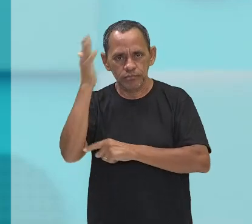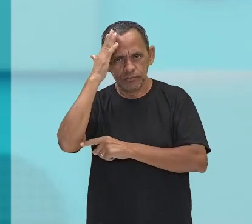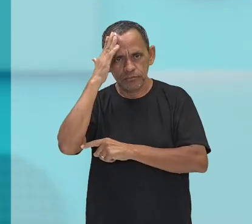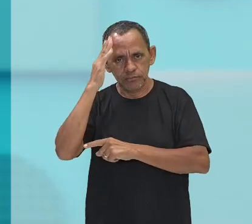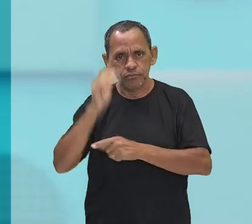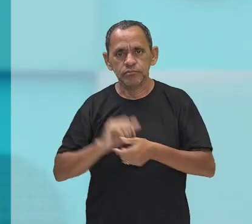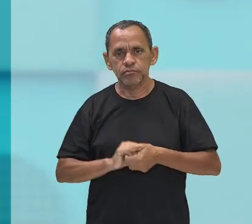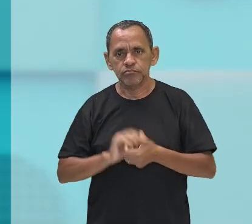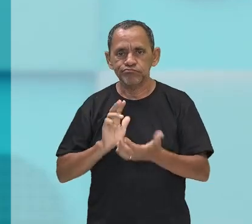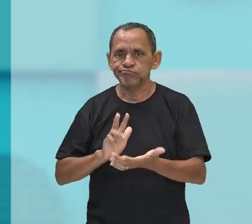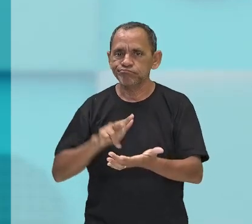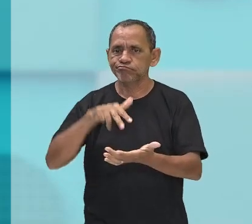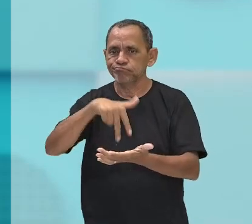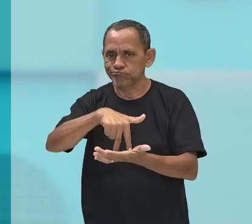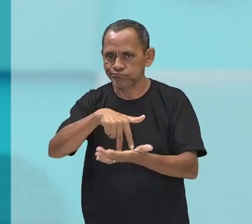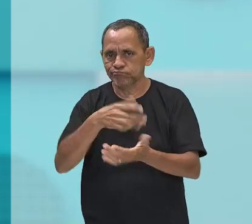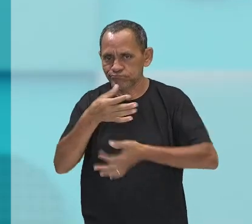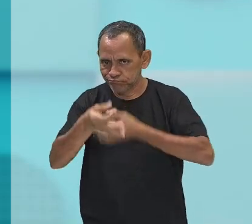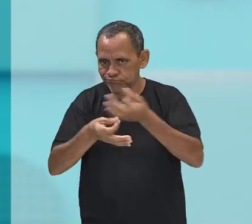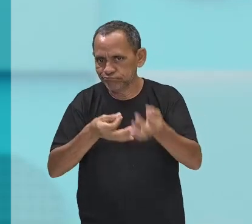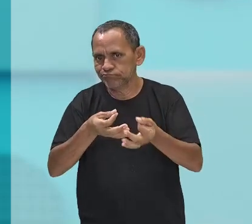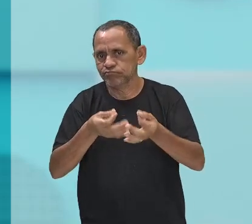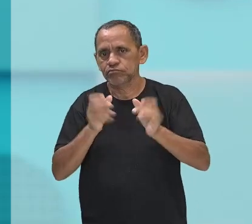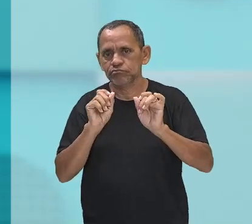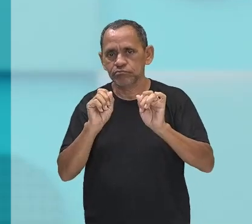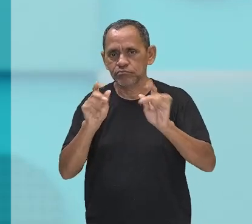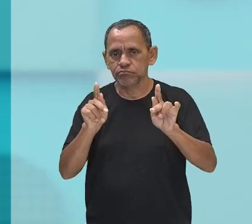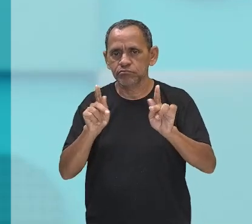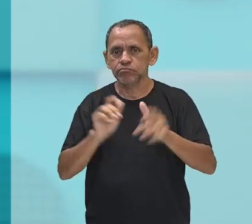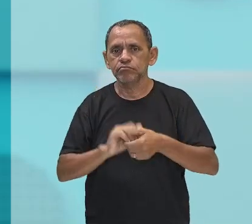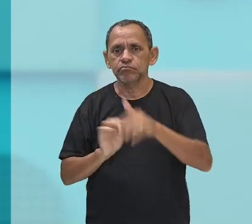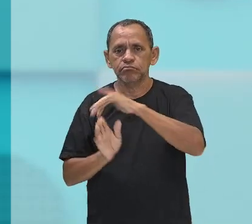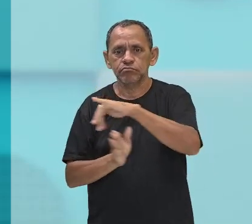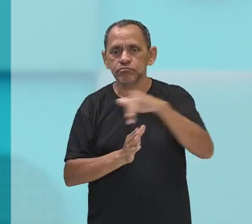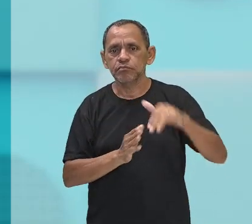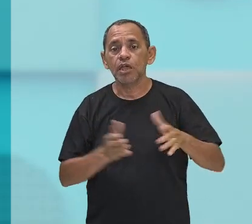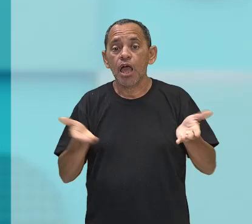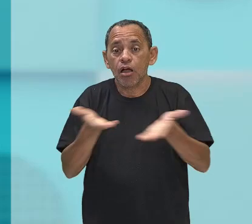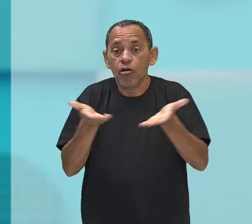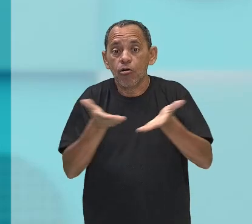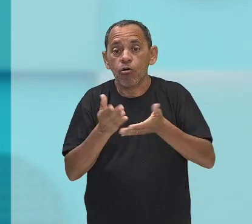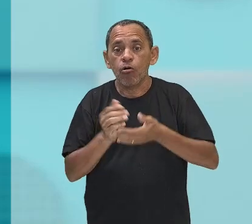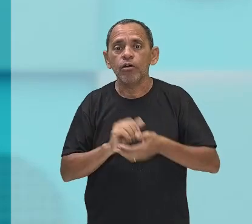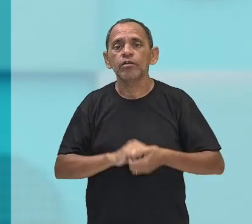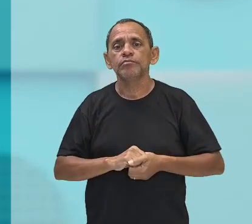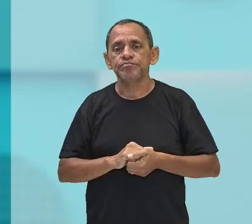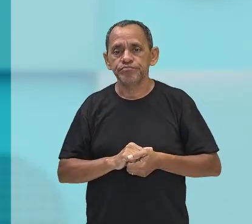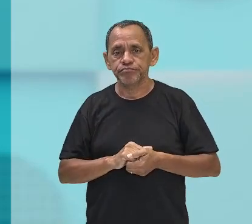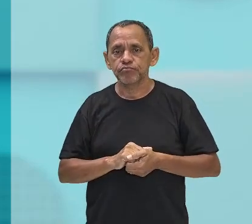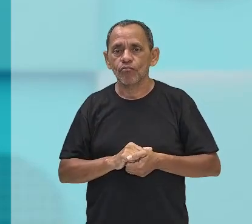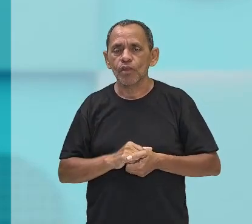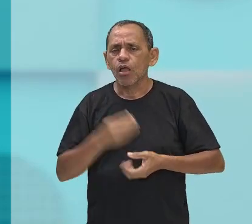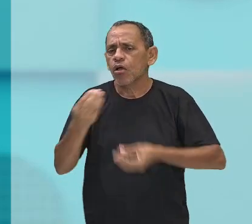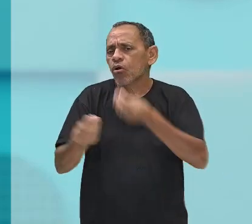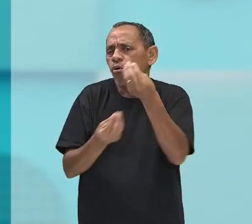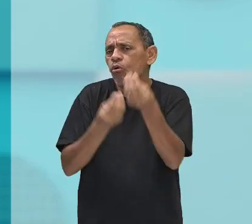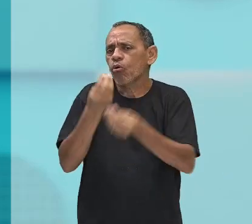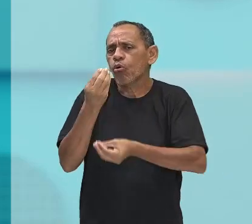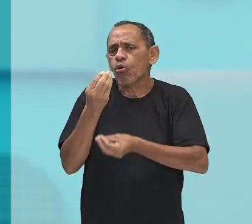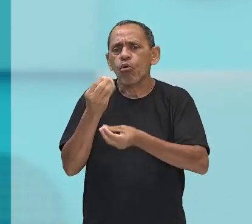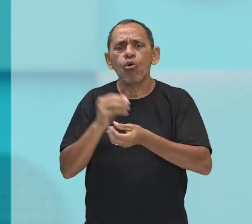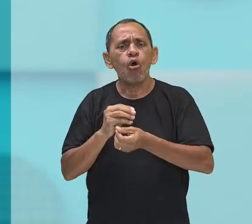que é posicionar-se criticamente? Ok? Nós vamos entender agora como que esses discursos, né,